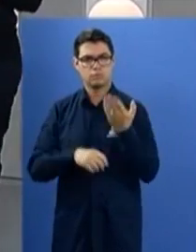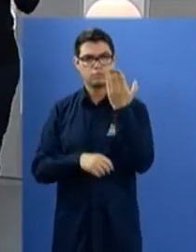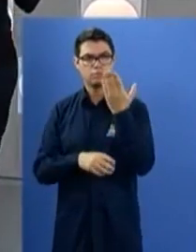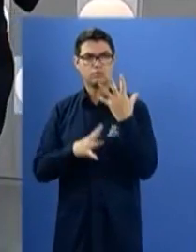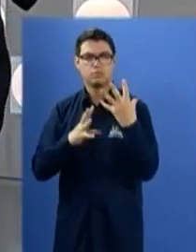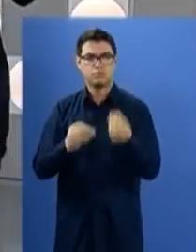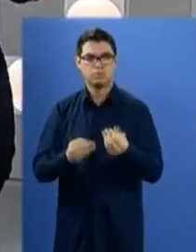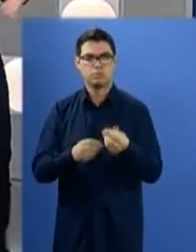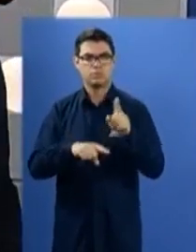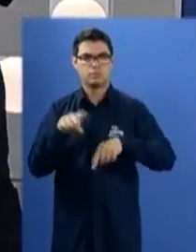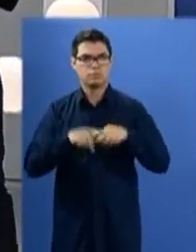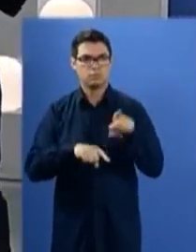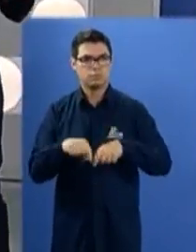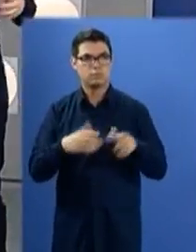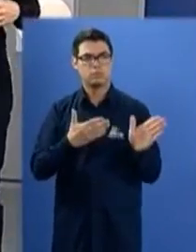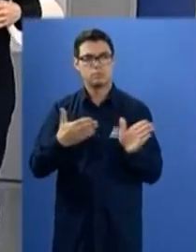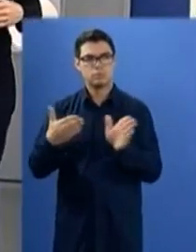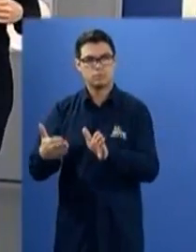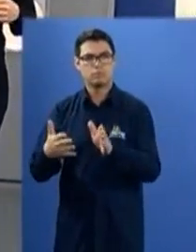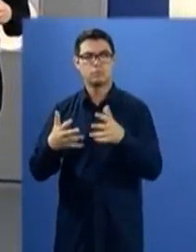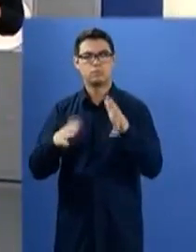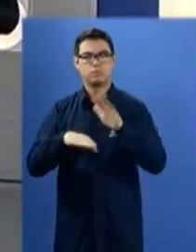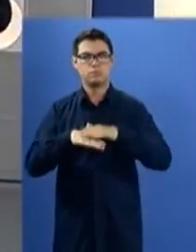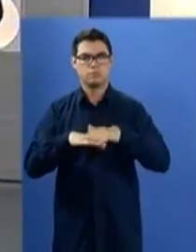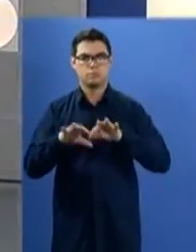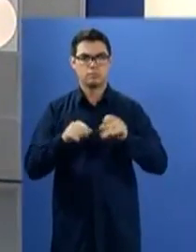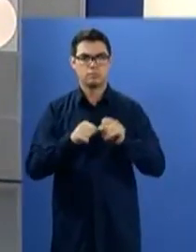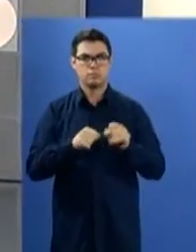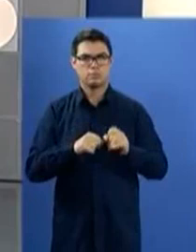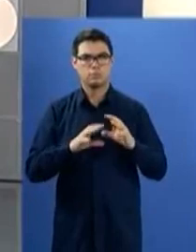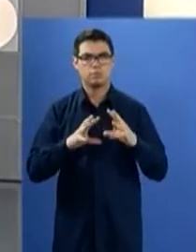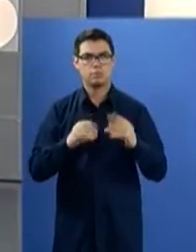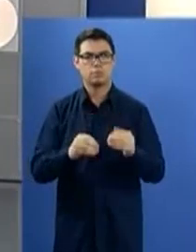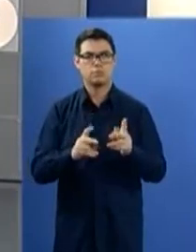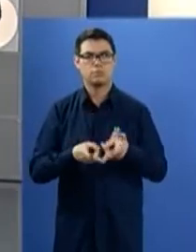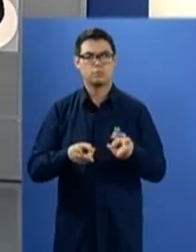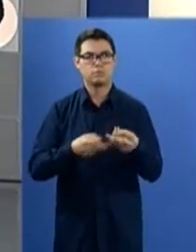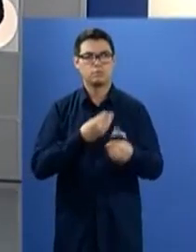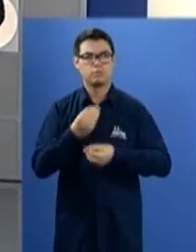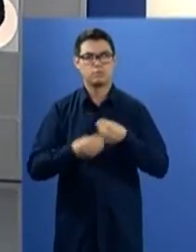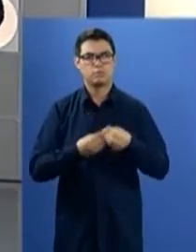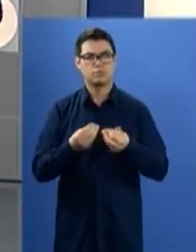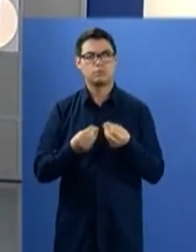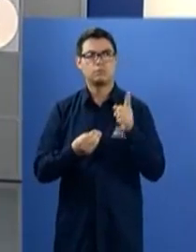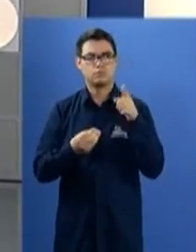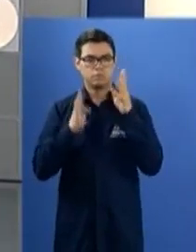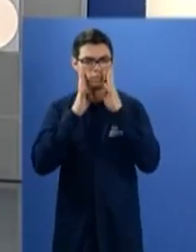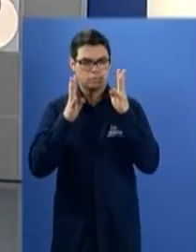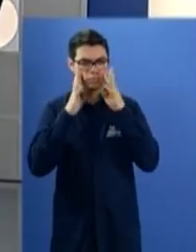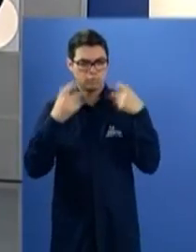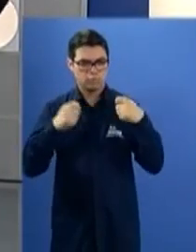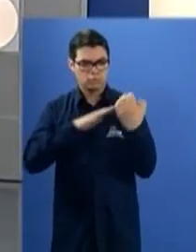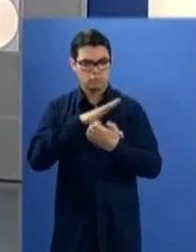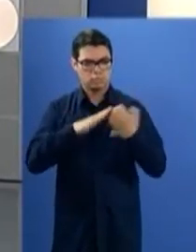Tudo isso desde materiais, o processo de manufatura, que sempre é um motivo de muita atenção,